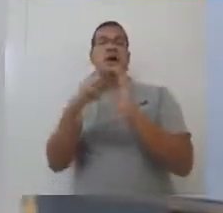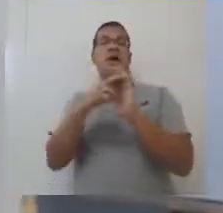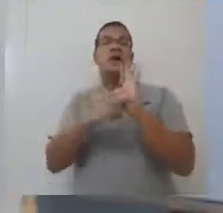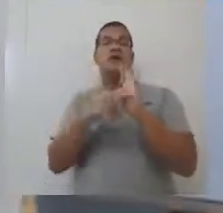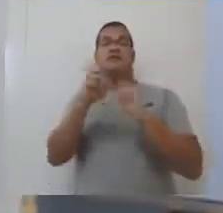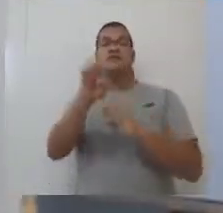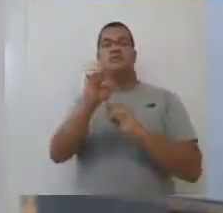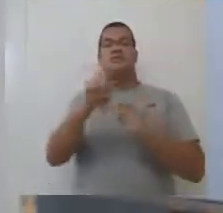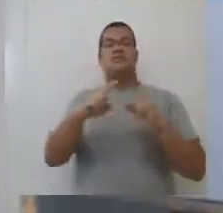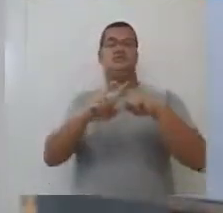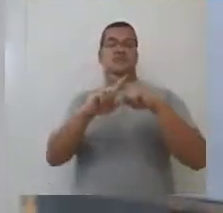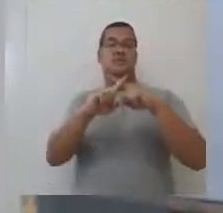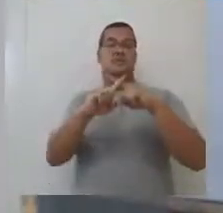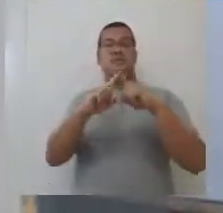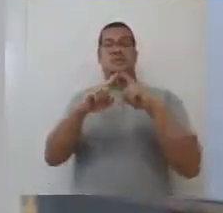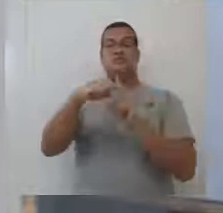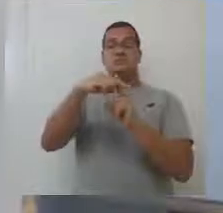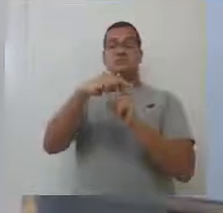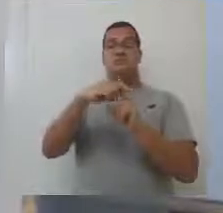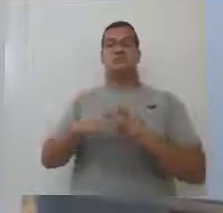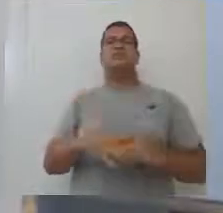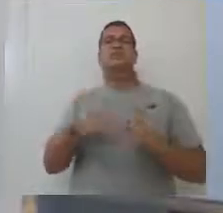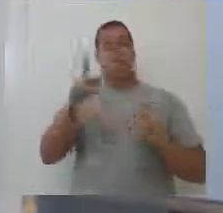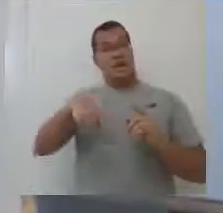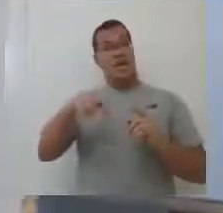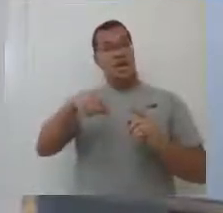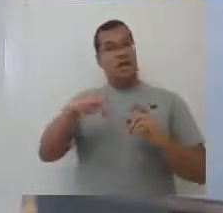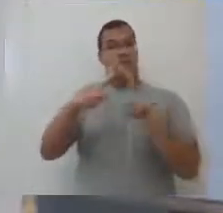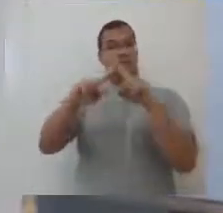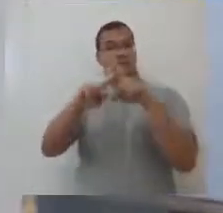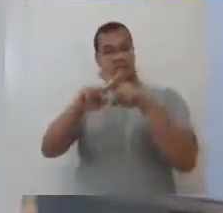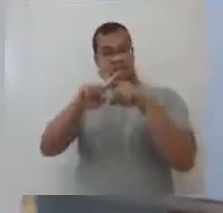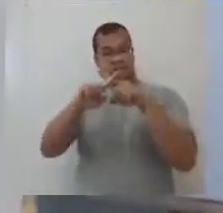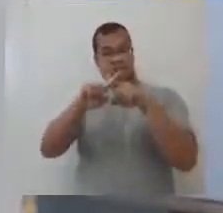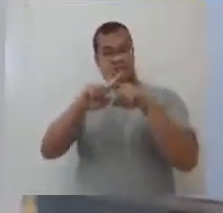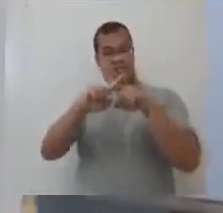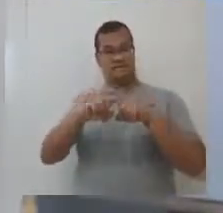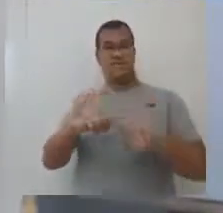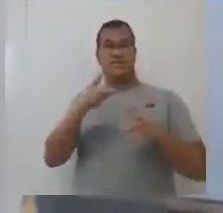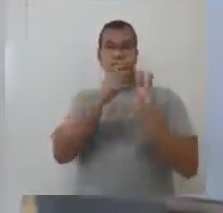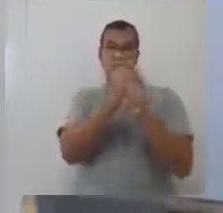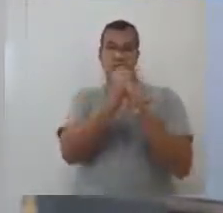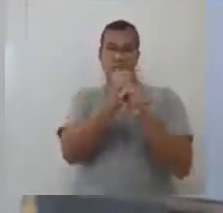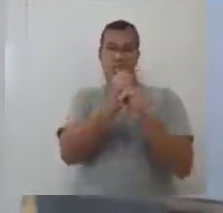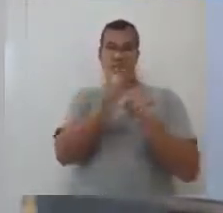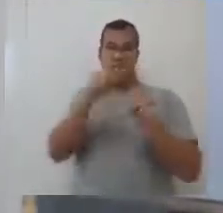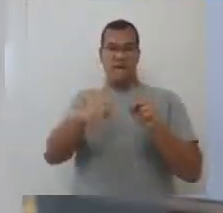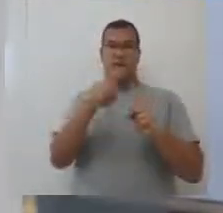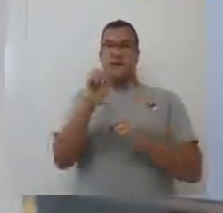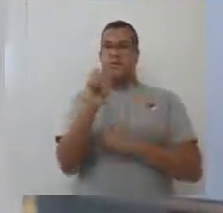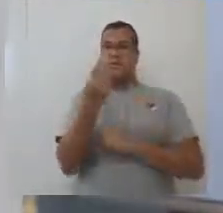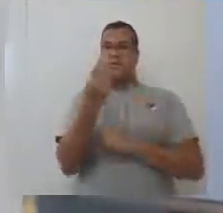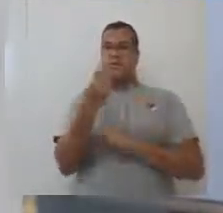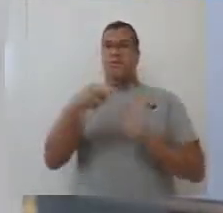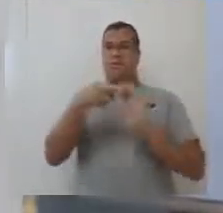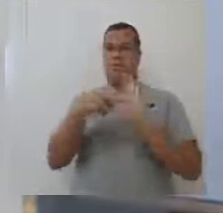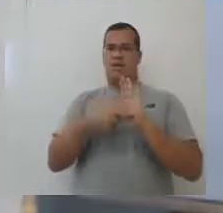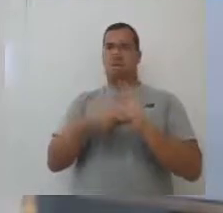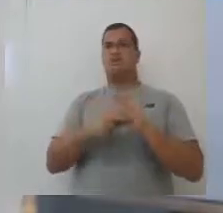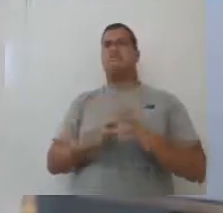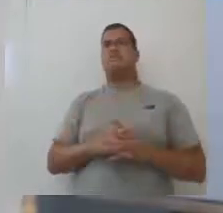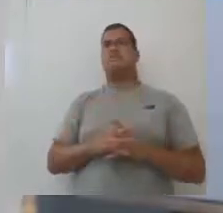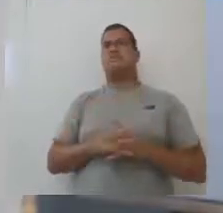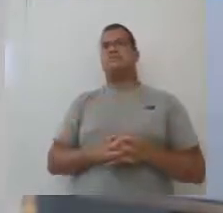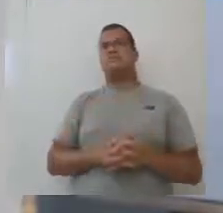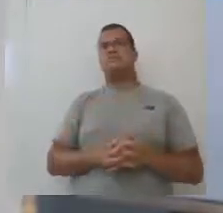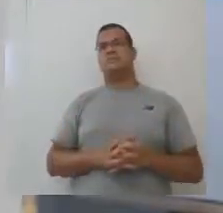ou multiplica? Isso, multiplica. Quando é soma, é regra de quê? Regra do ou. Então, ó, tu